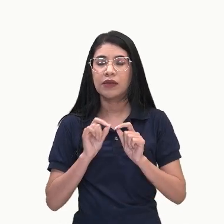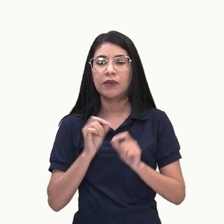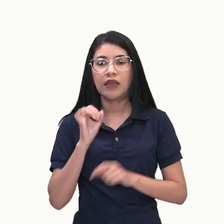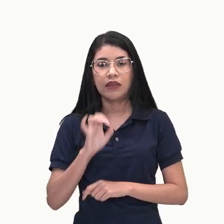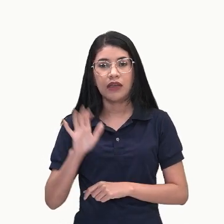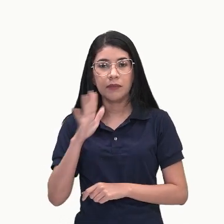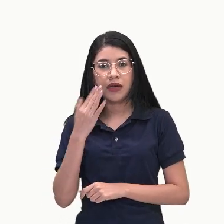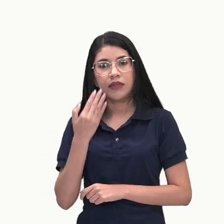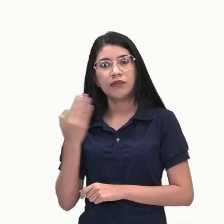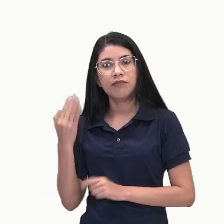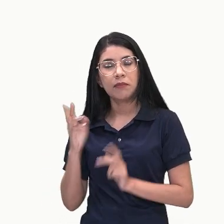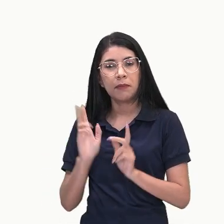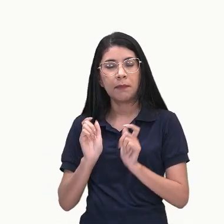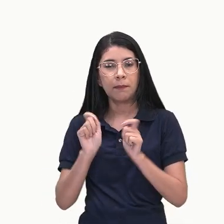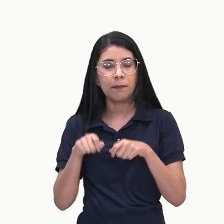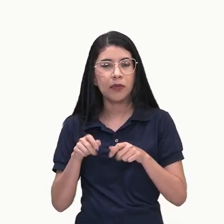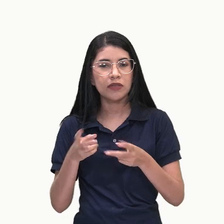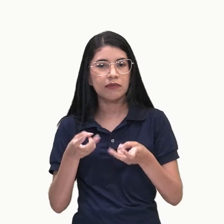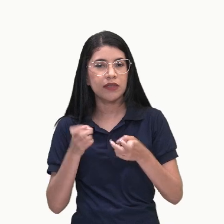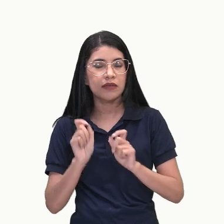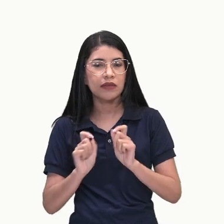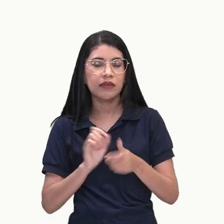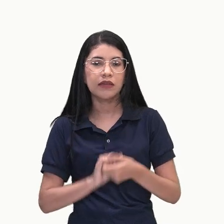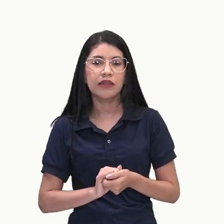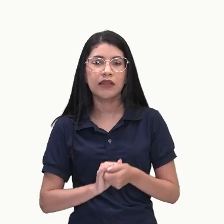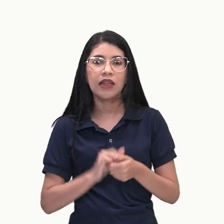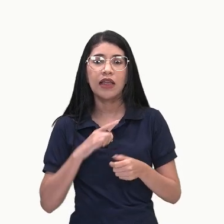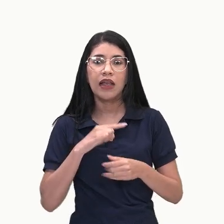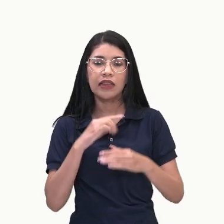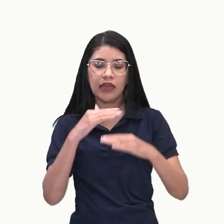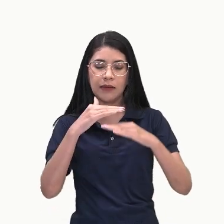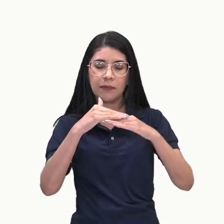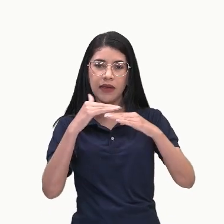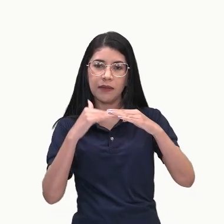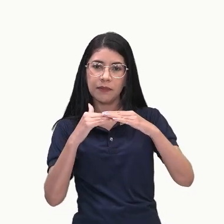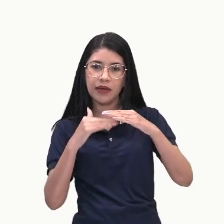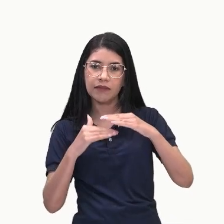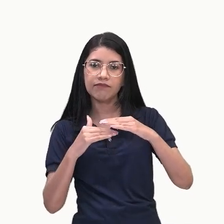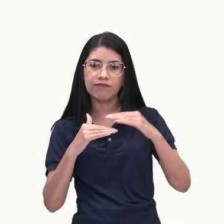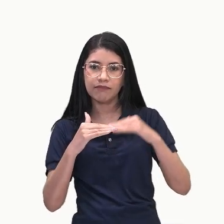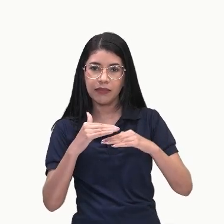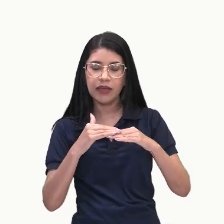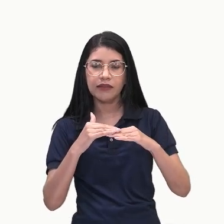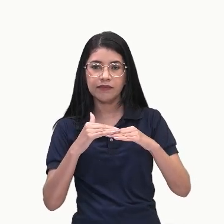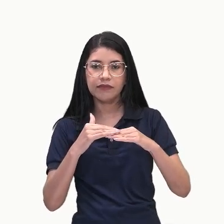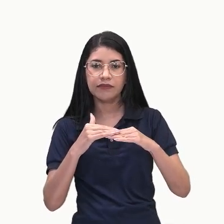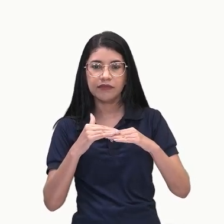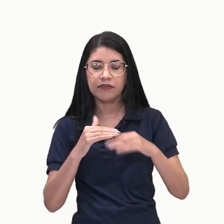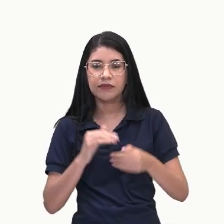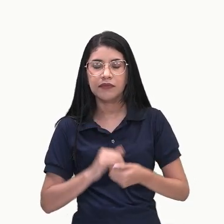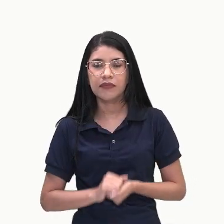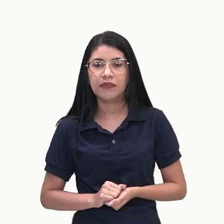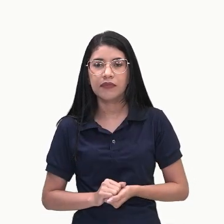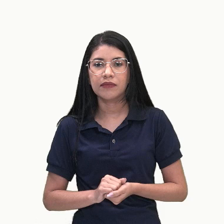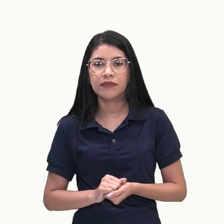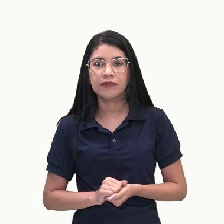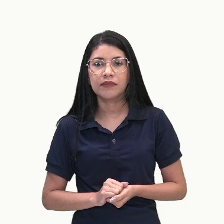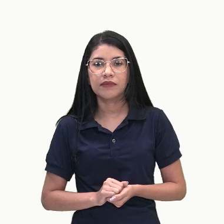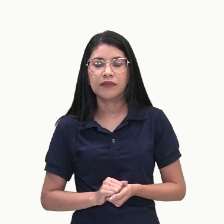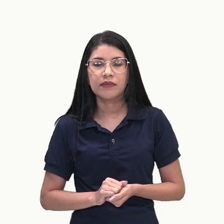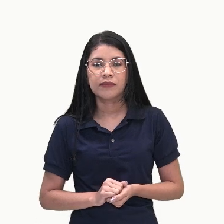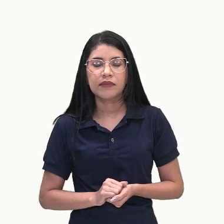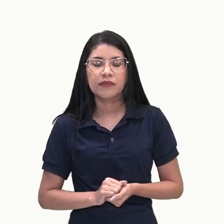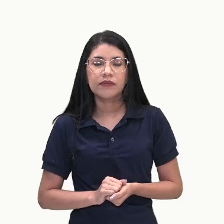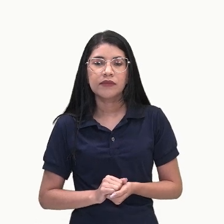pequeno recorte aqui, a gente consegue observar algumas camadas aí da nossa pele. E o seguinte, olha